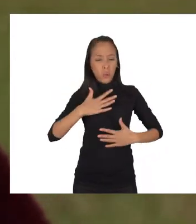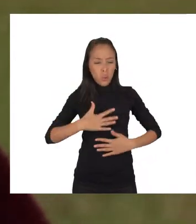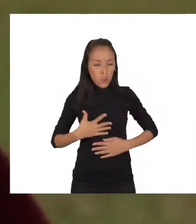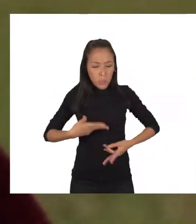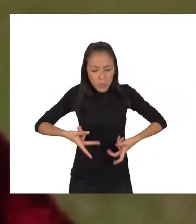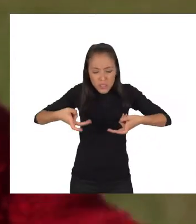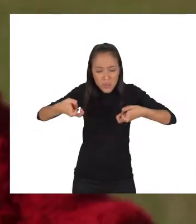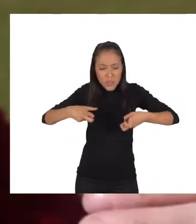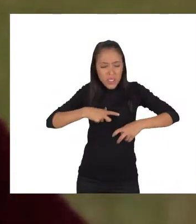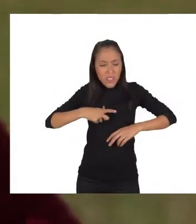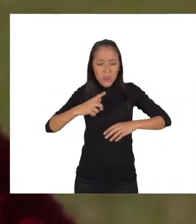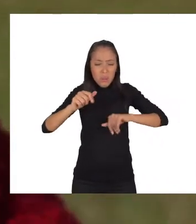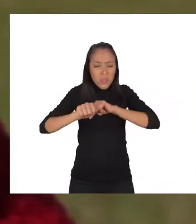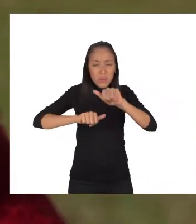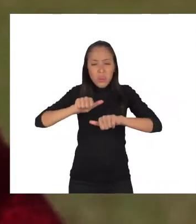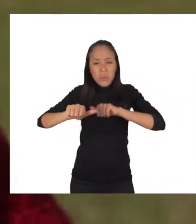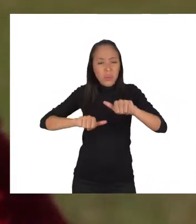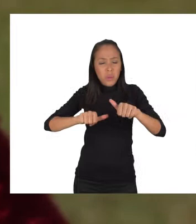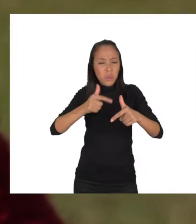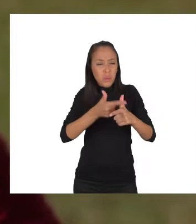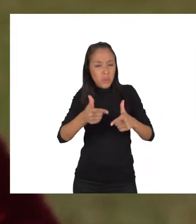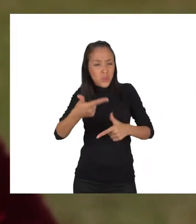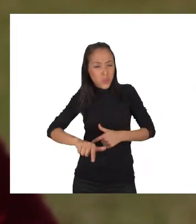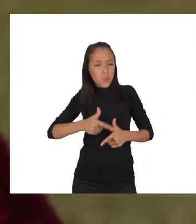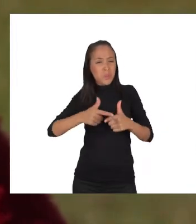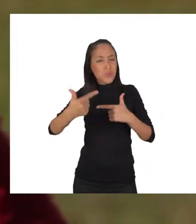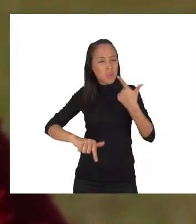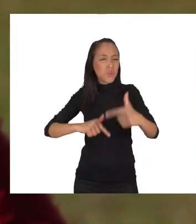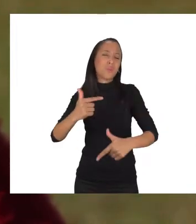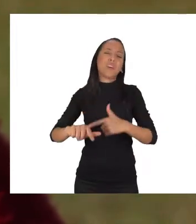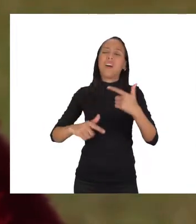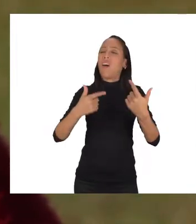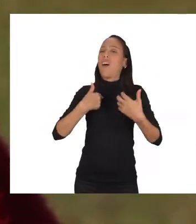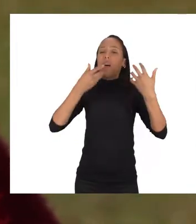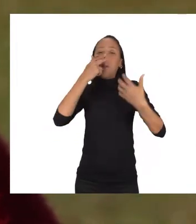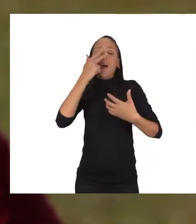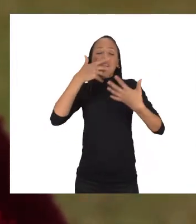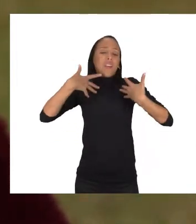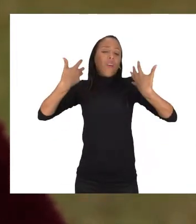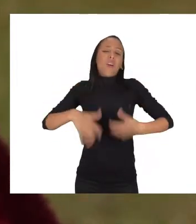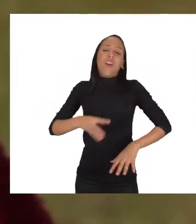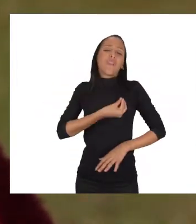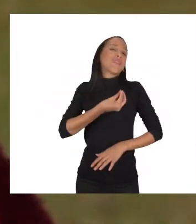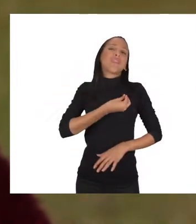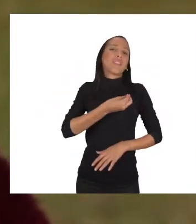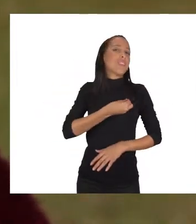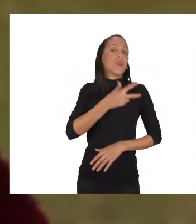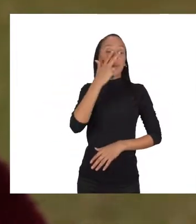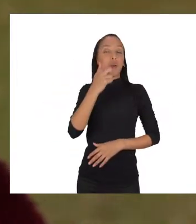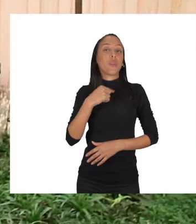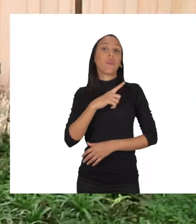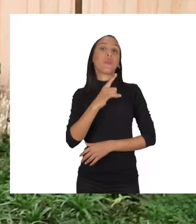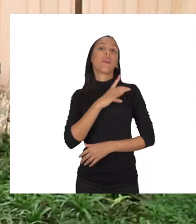efeitos acontecendo. Ora uma coisa, ora outra coisa acontecendo. Eu não queria viver mais. Ter que enfrentar isso. Acho que eu tinha medo de